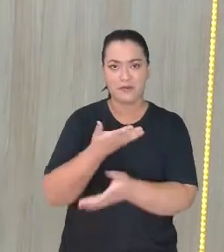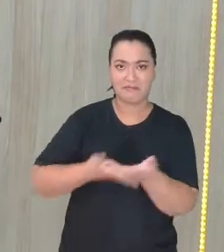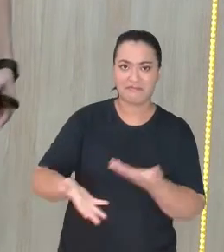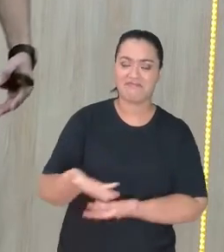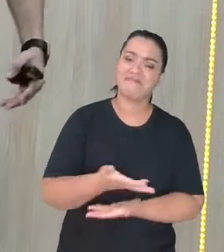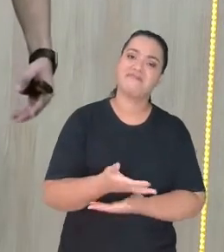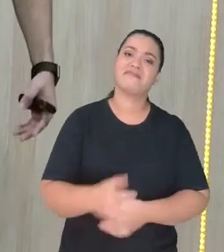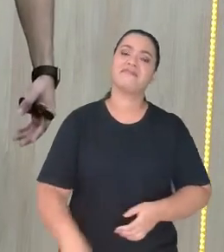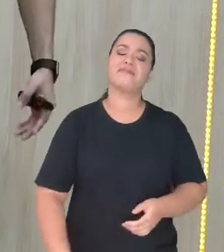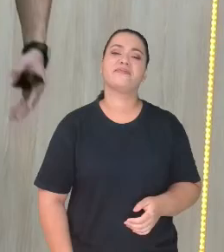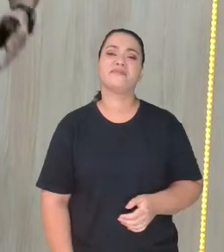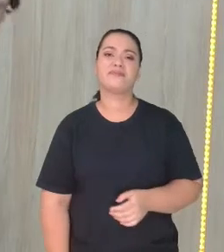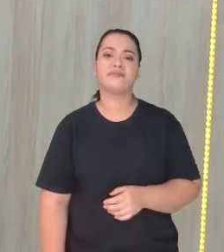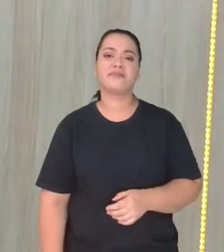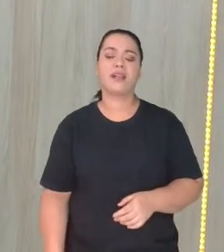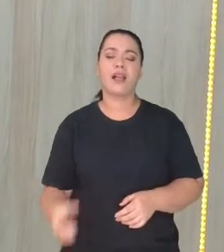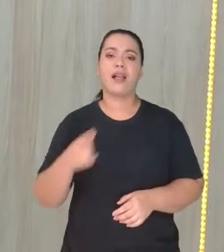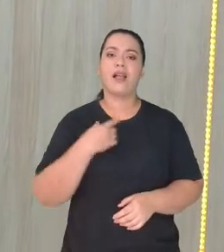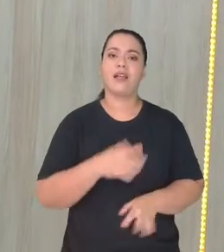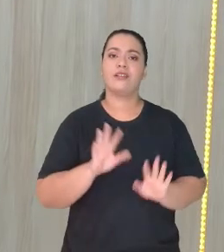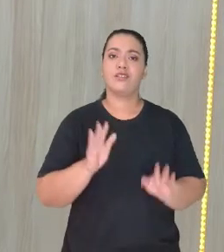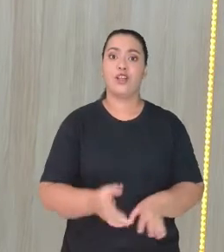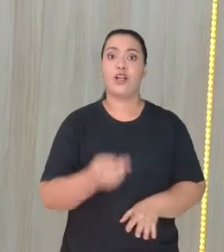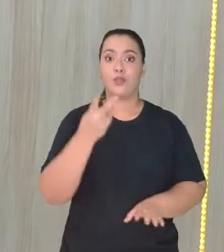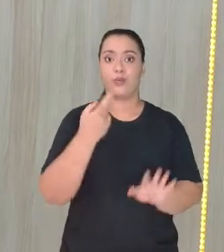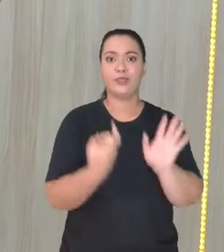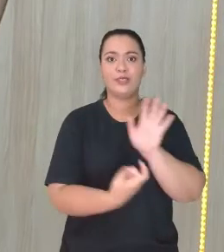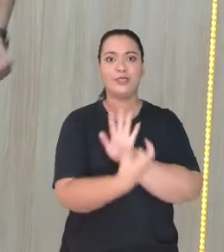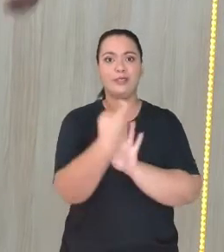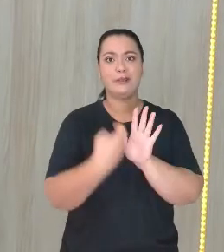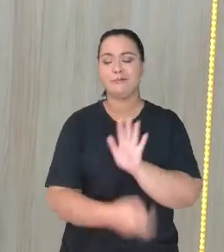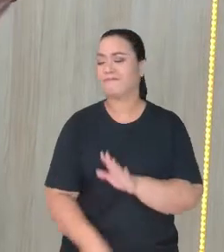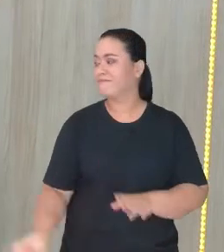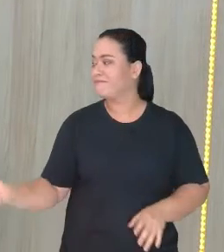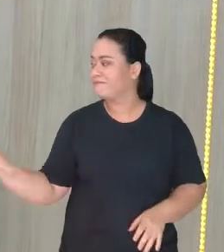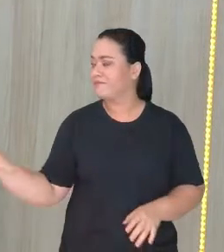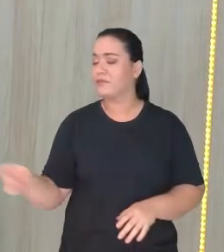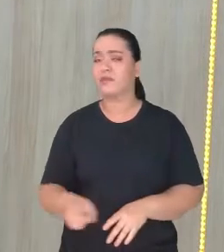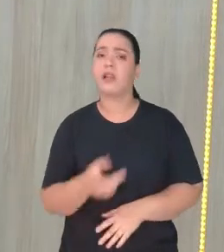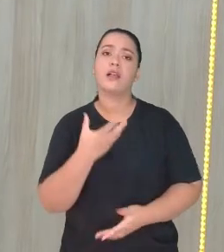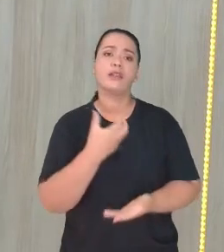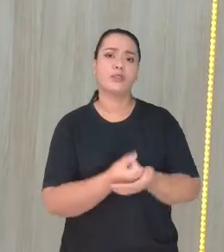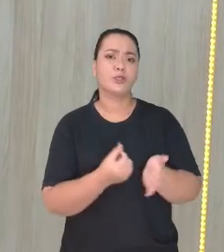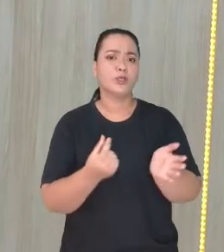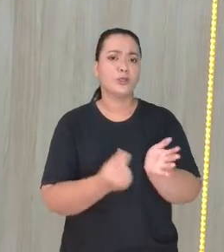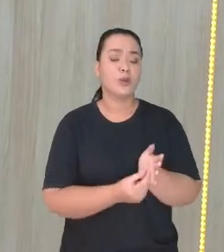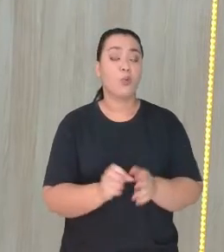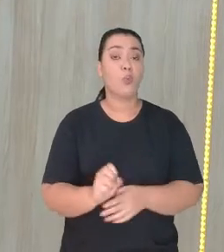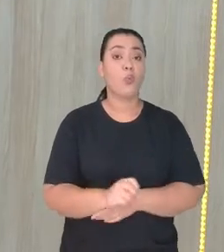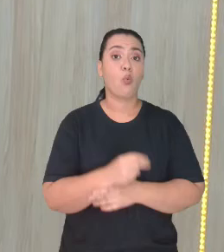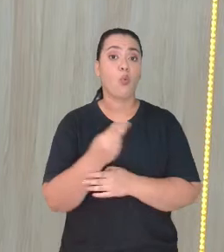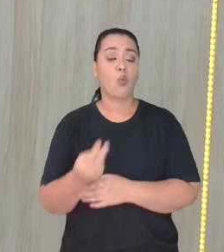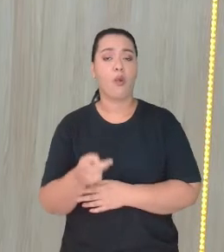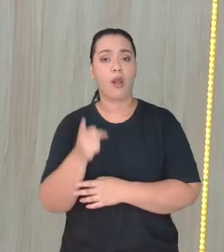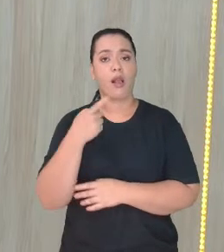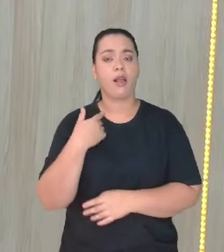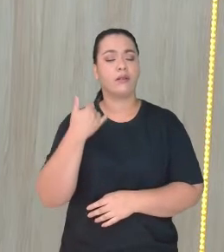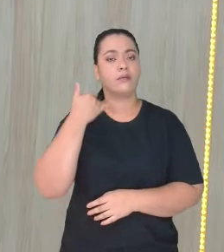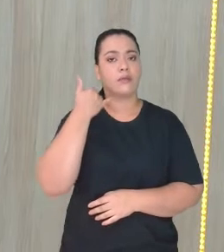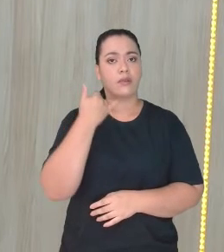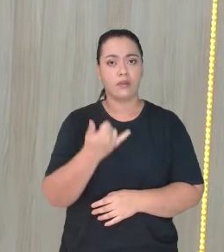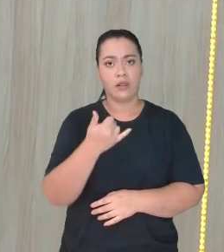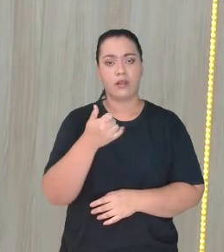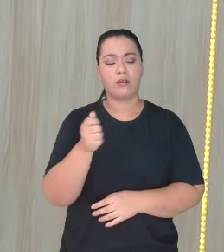certo? Então, já tem aí 2 QR Codes aparecendo na sua telinha, faz o download do aplicativo ou com a câmera do